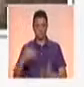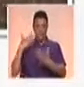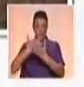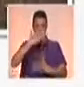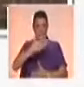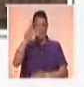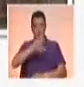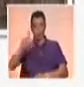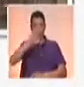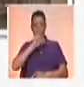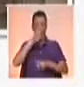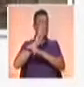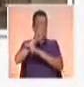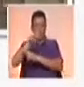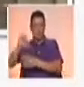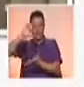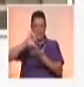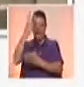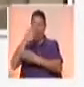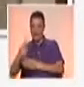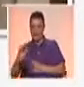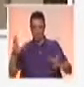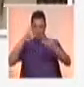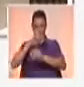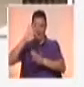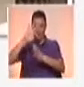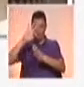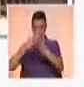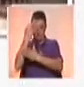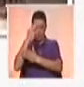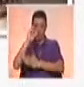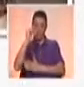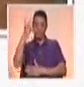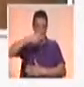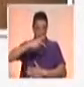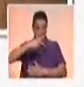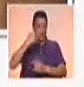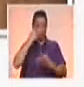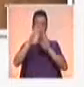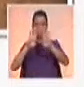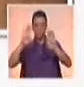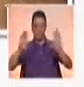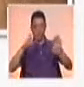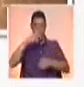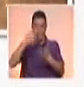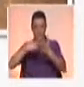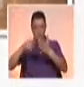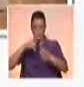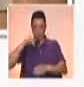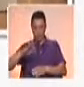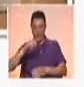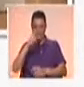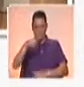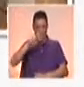7 de julho pode visitar no Centro de Arte Moderna da Fundação Carlos de Gulbenkian uma exposição da obra do pintor português